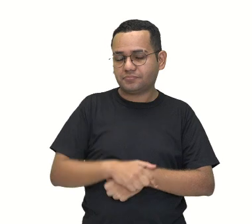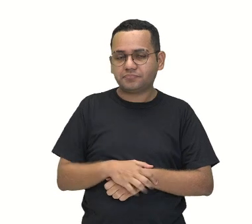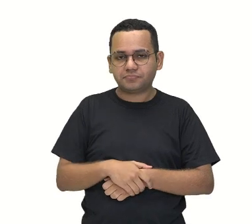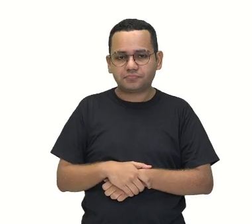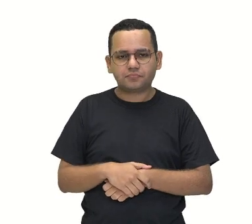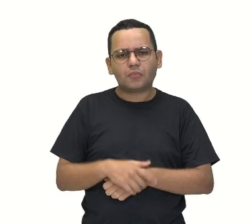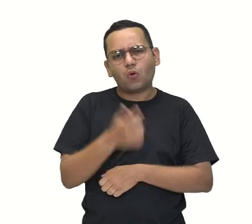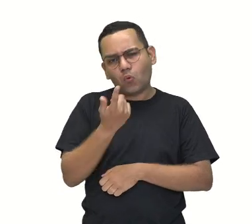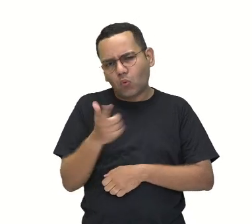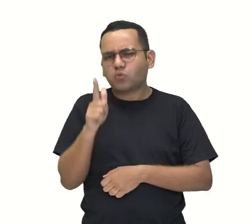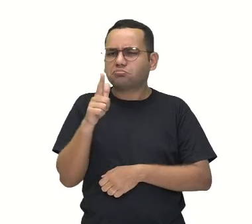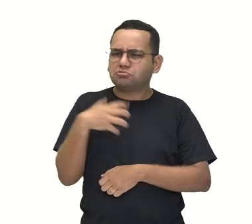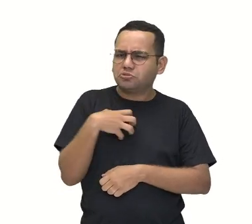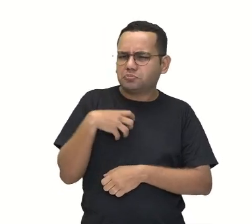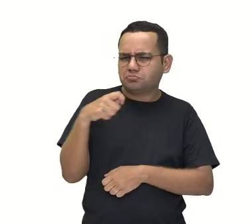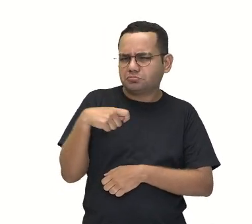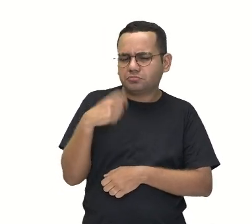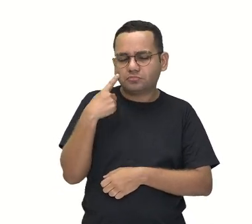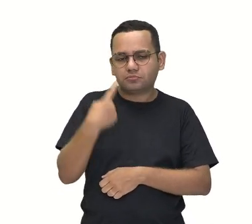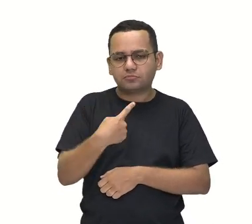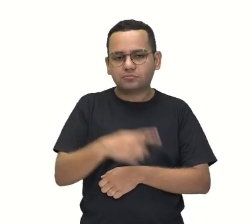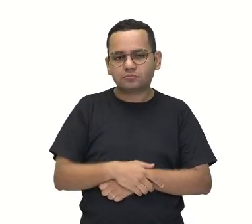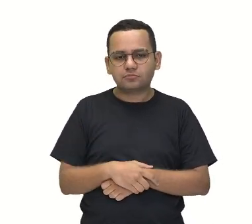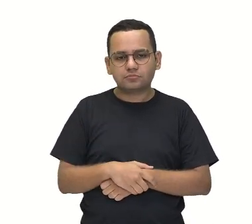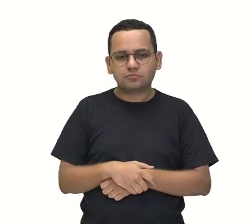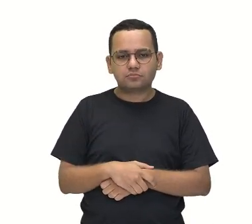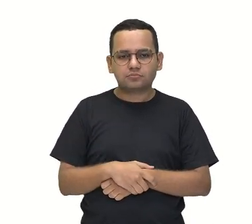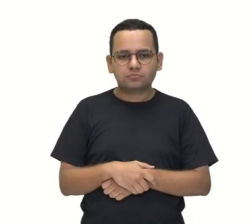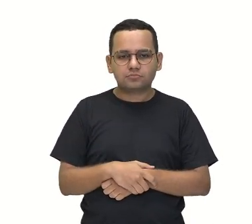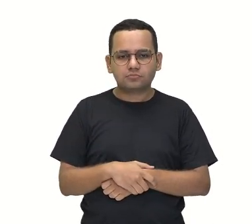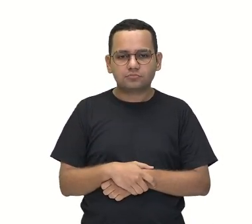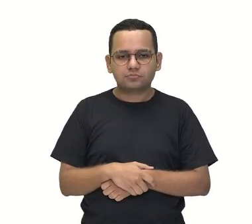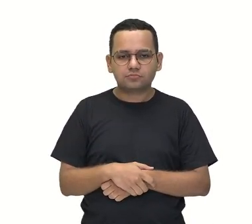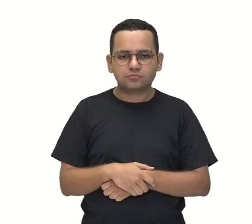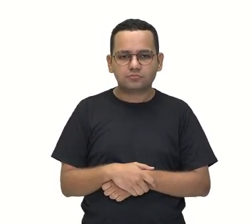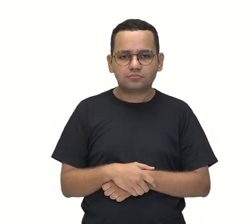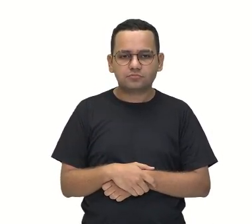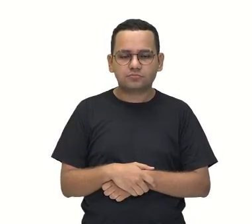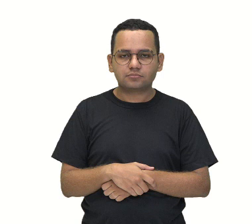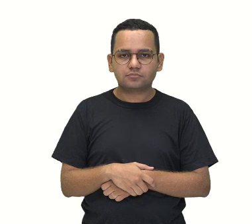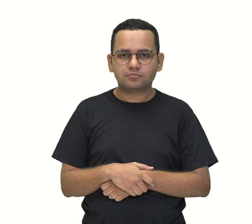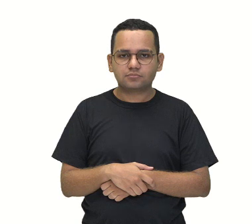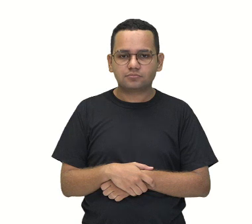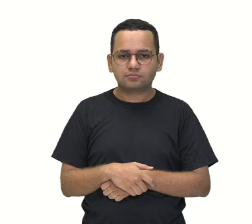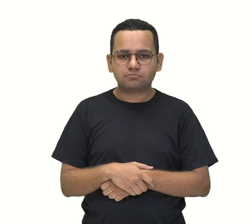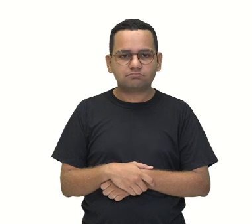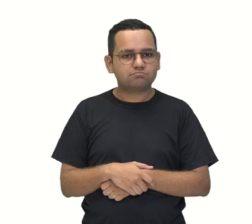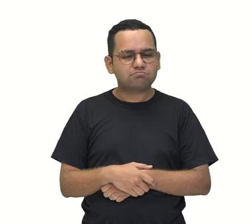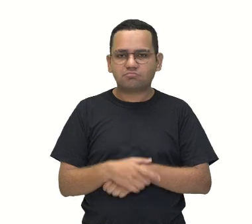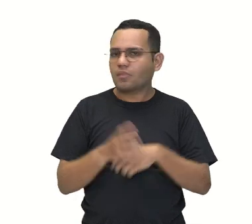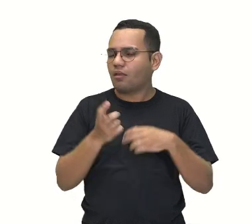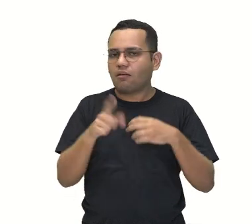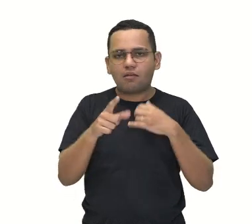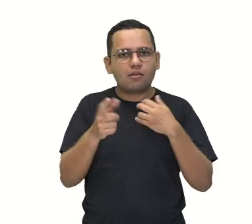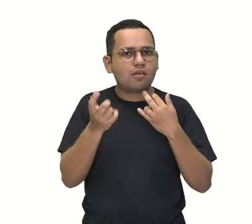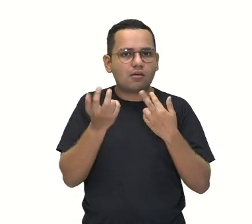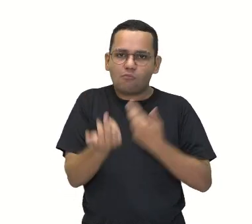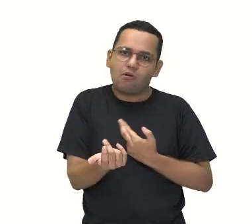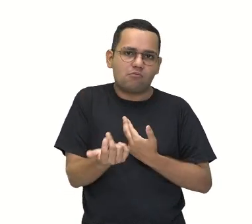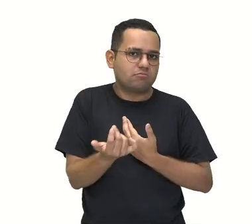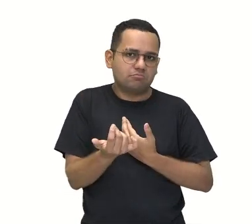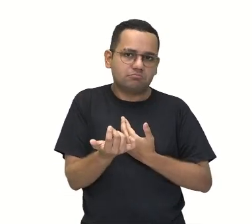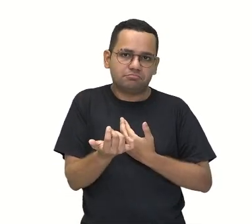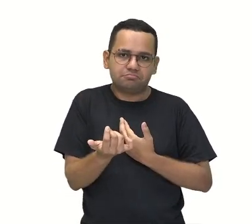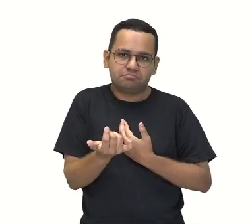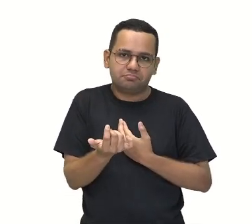a 2/7 de x mais 1/7, né? É a mesma equação reduzida,